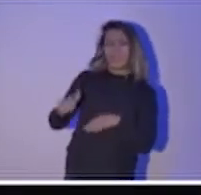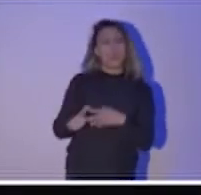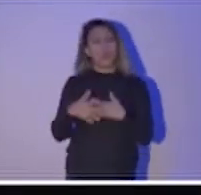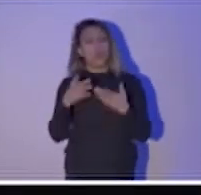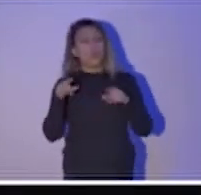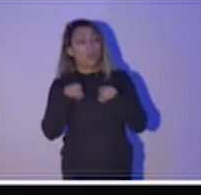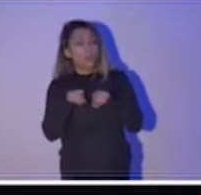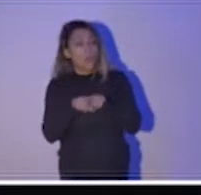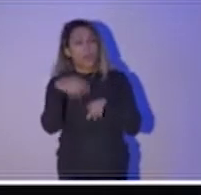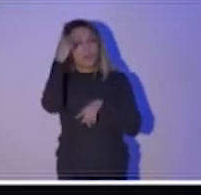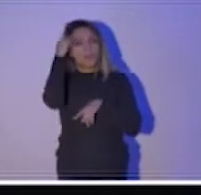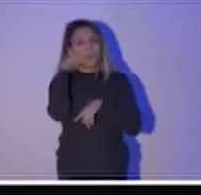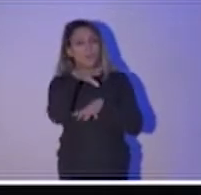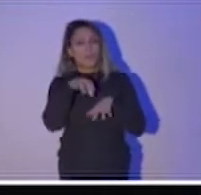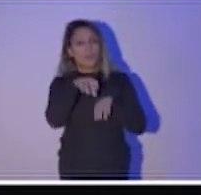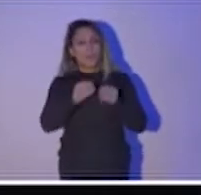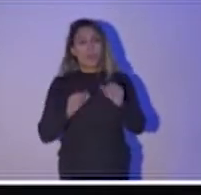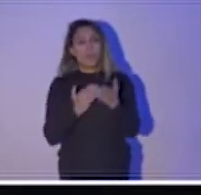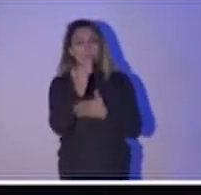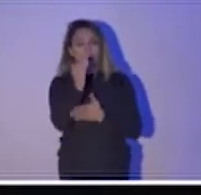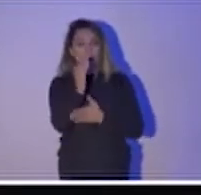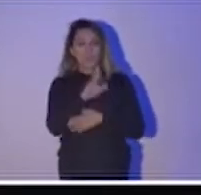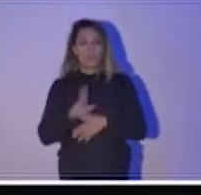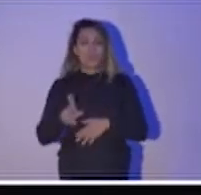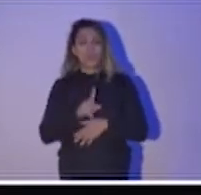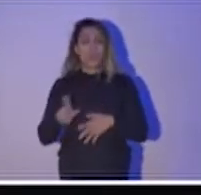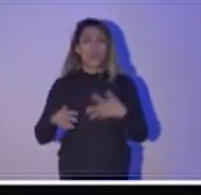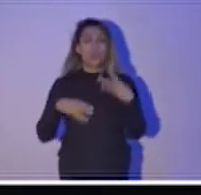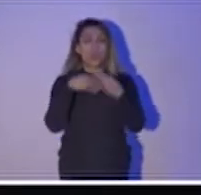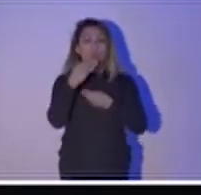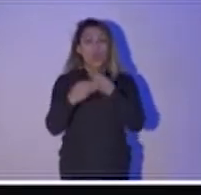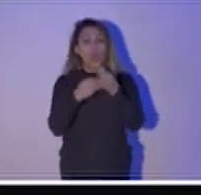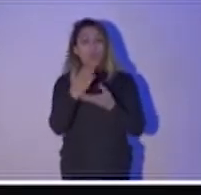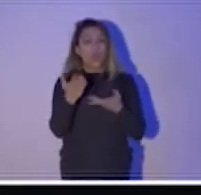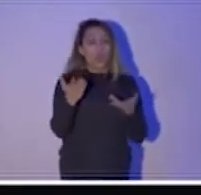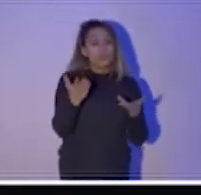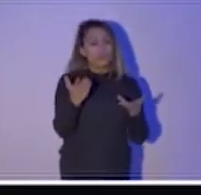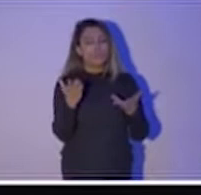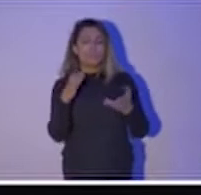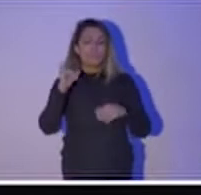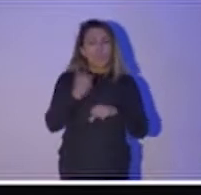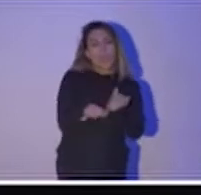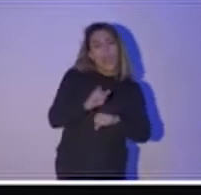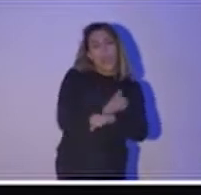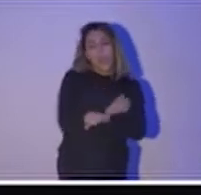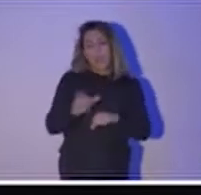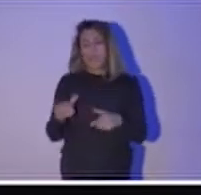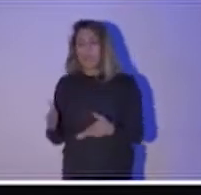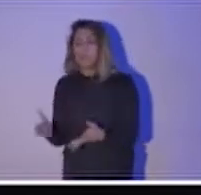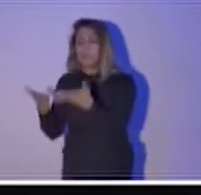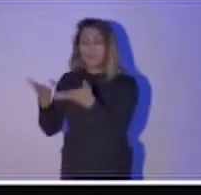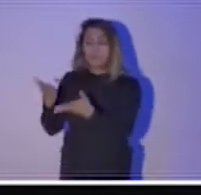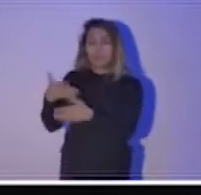formação inicial dos professores, como mudar essa trajetória de reprovação e essa assustadora distorção idade série que a